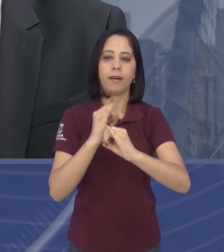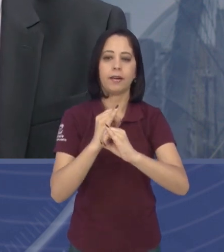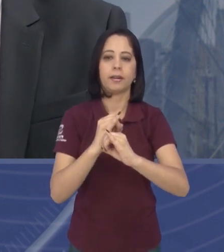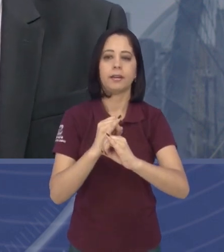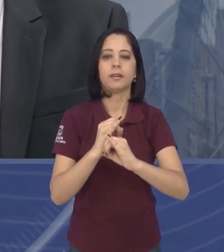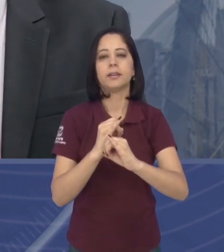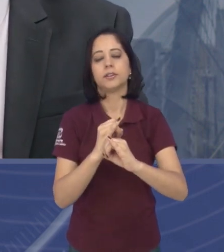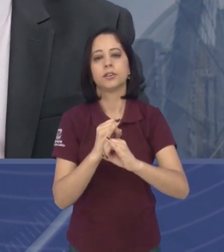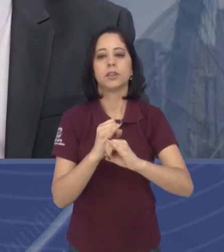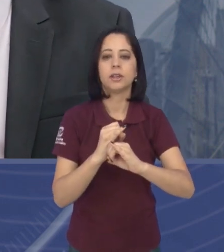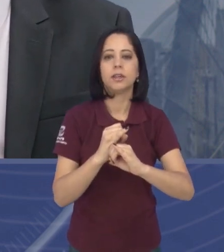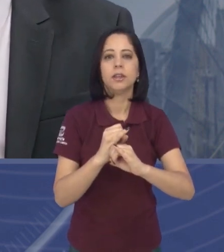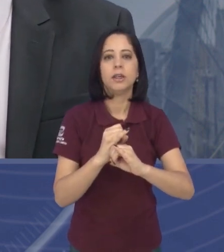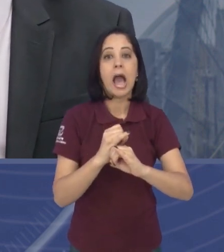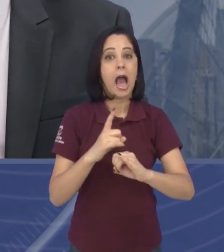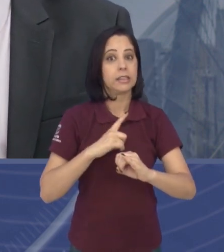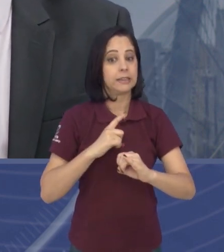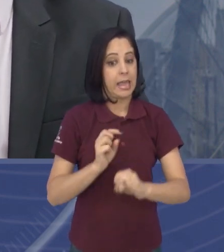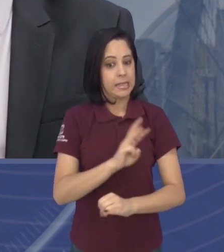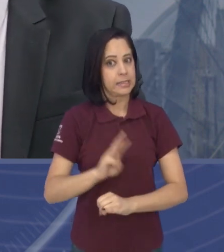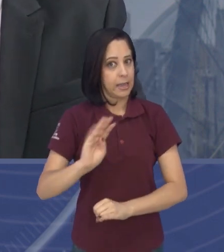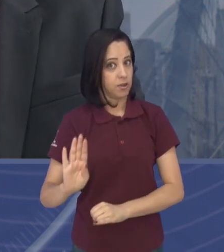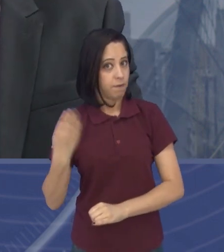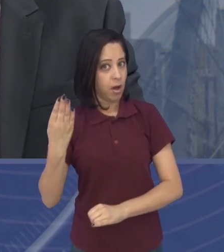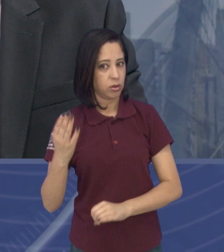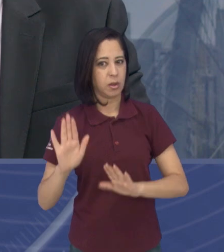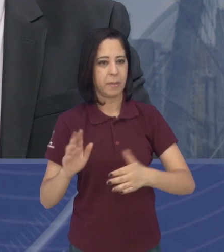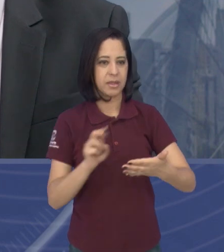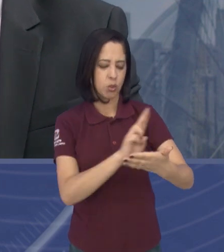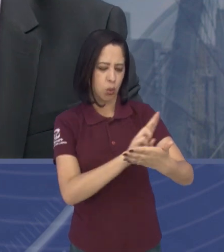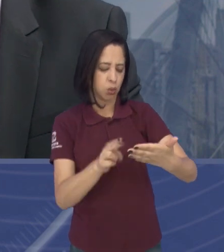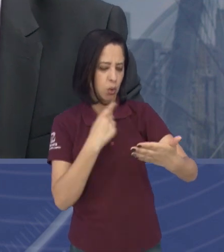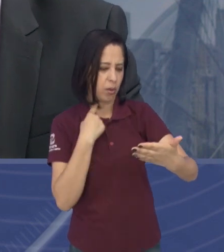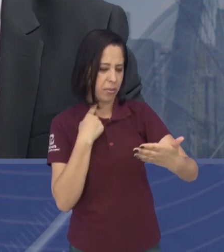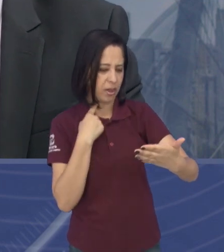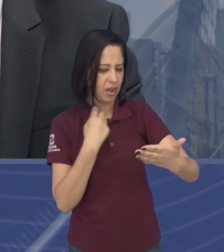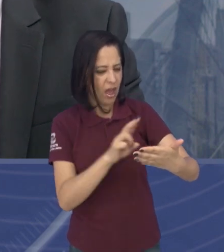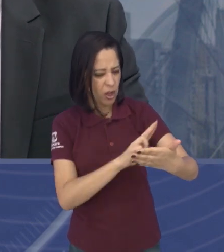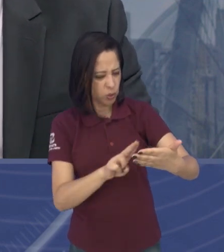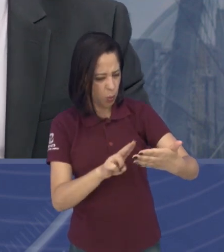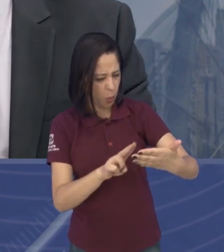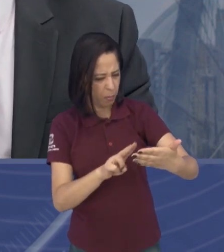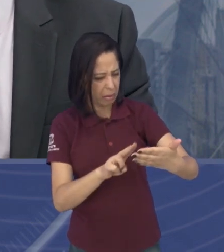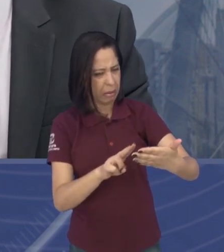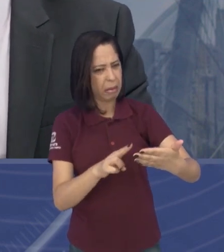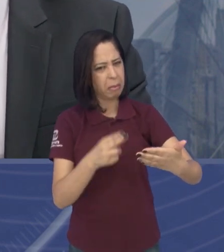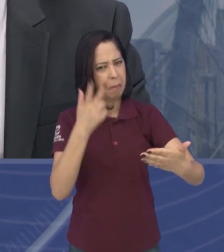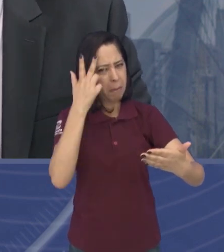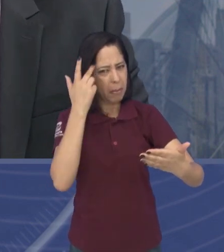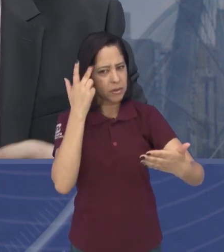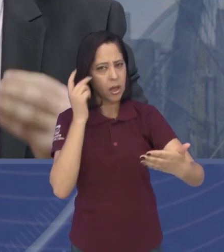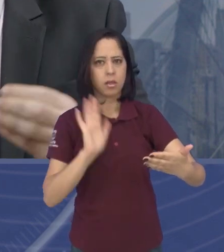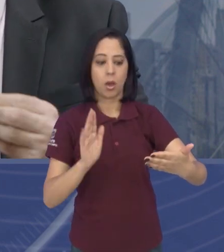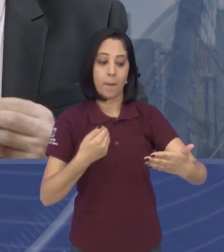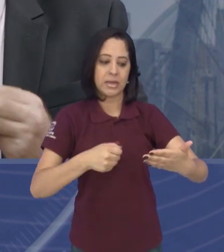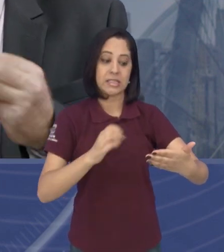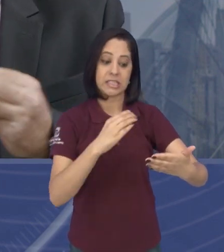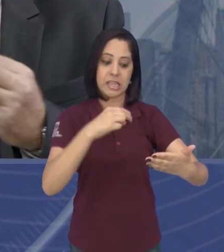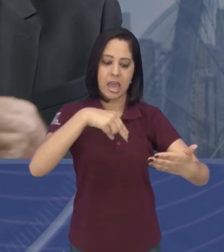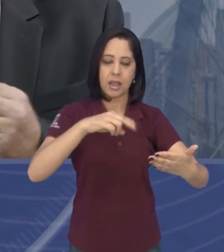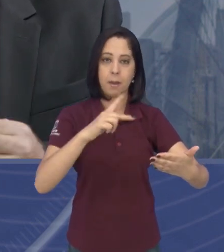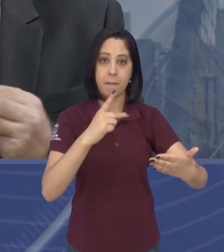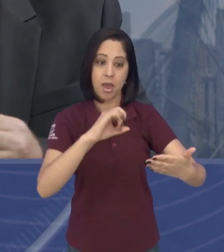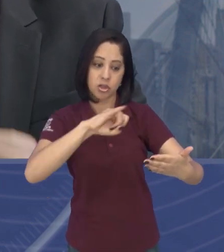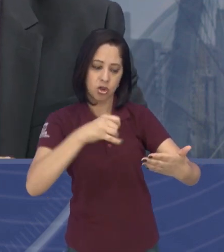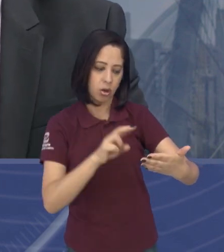falsos, e aí ela está vendo que o beneficiário é uma pessoa física, tem alguma coisa errada. Sim. Deveria aparecer ali um CNPJ. Então,